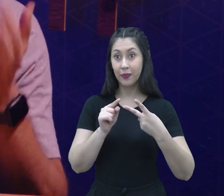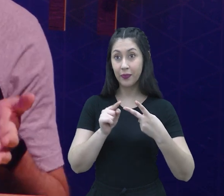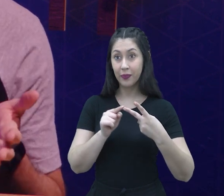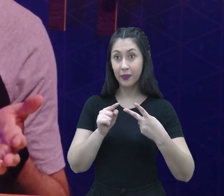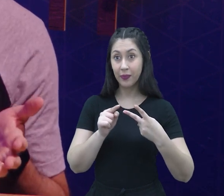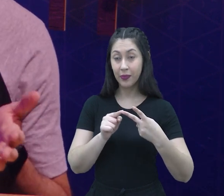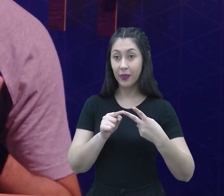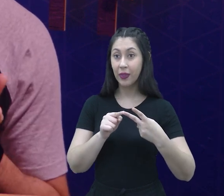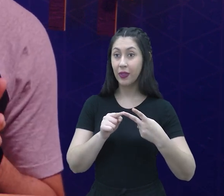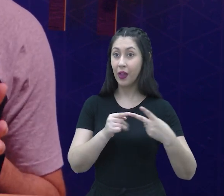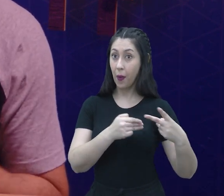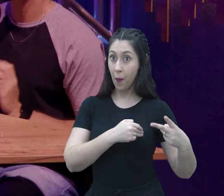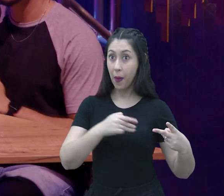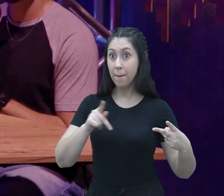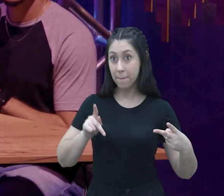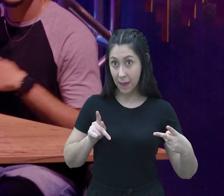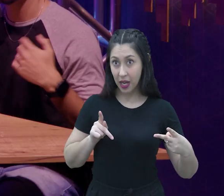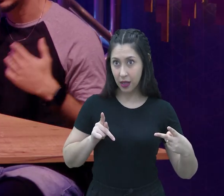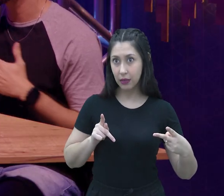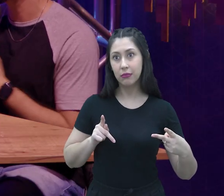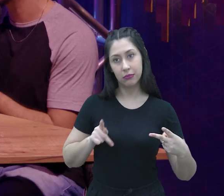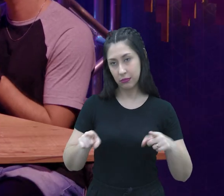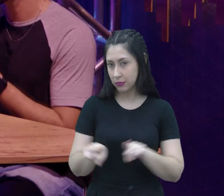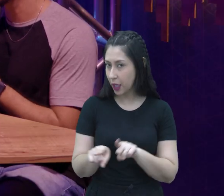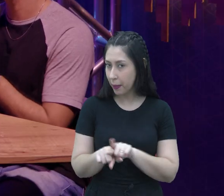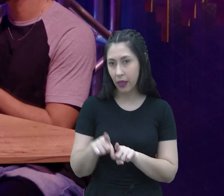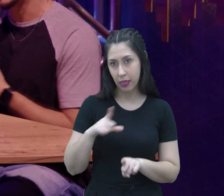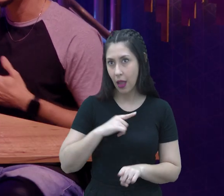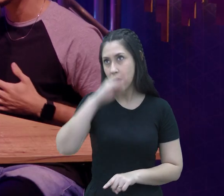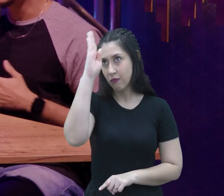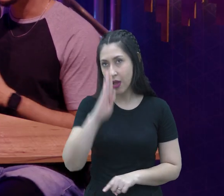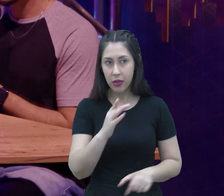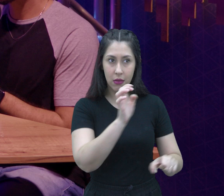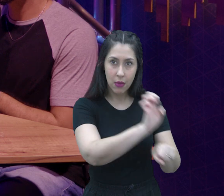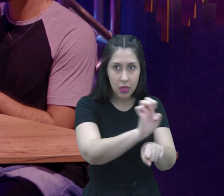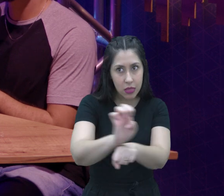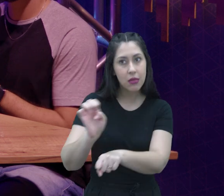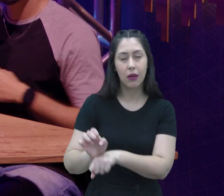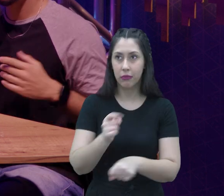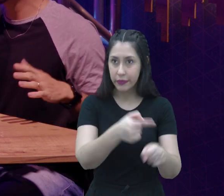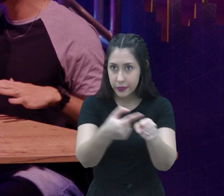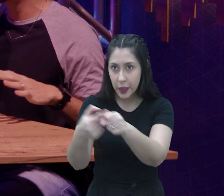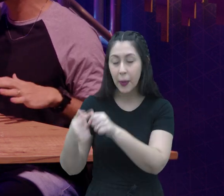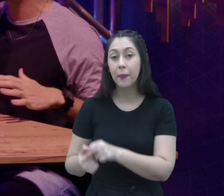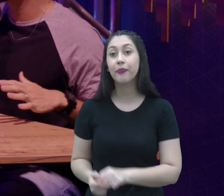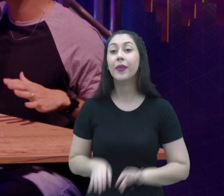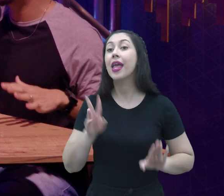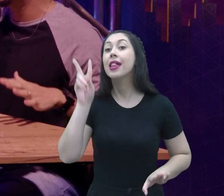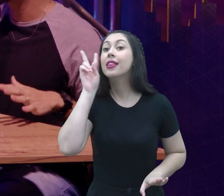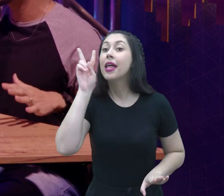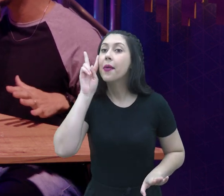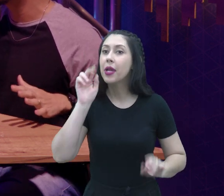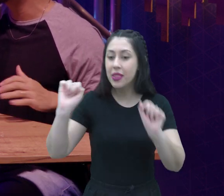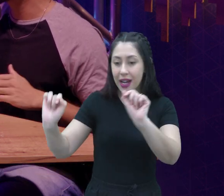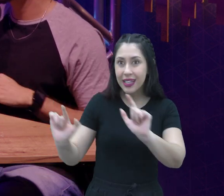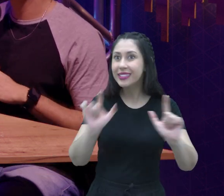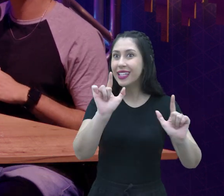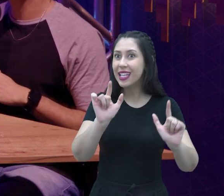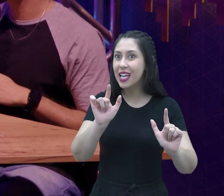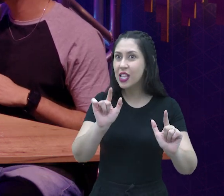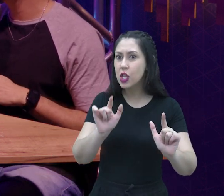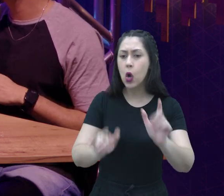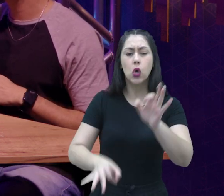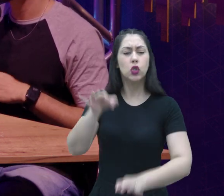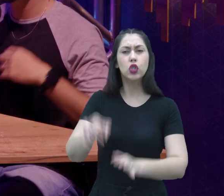o Ministério Público também, que também tem nacional, federal, estadual e tudo mais, né? Então, lembra na cena do julgamento lá? Nossa,